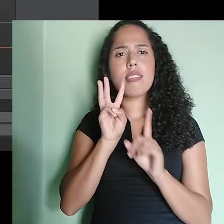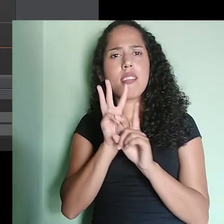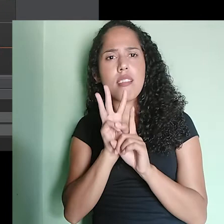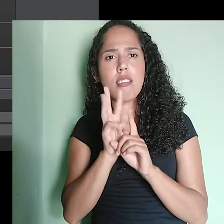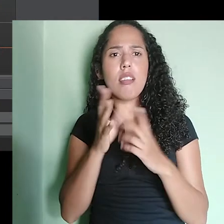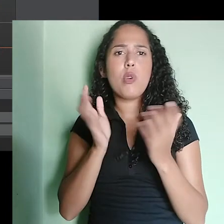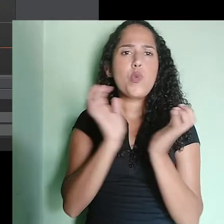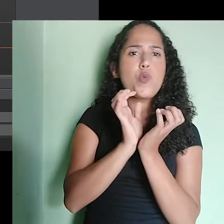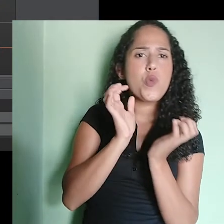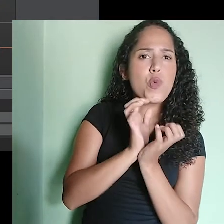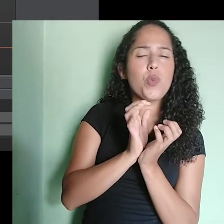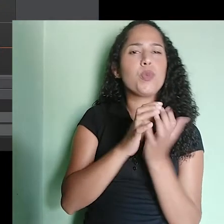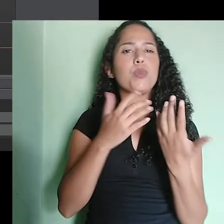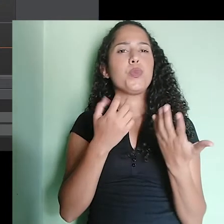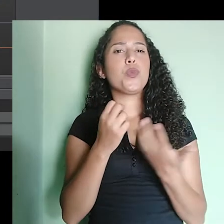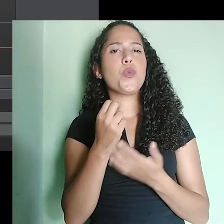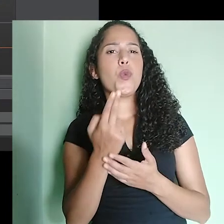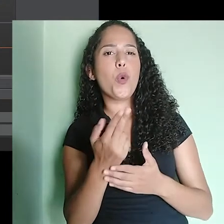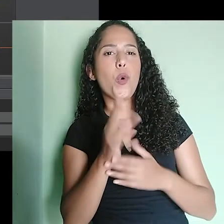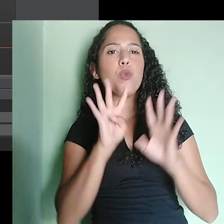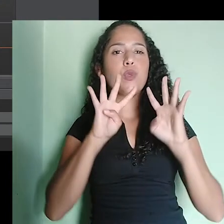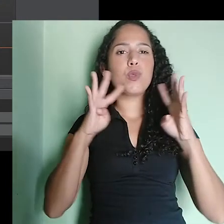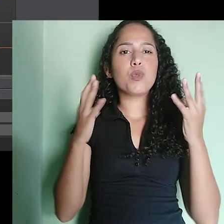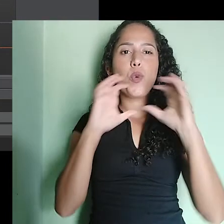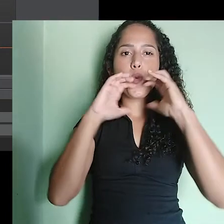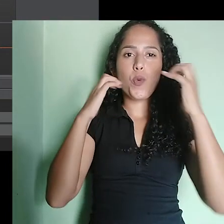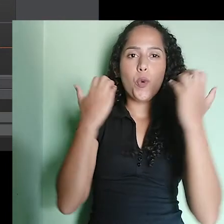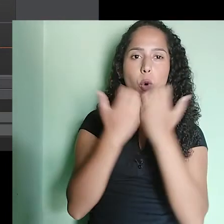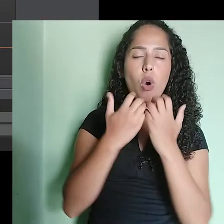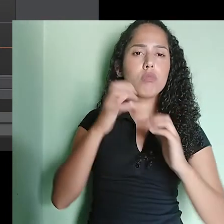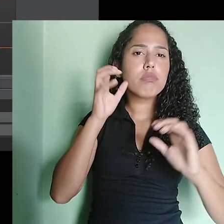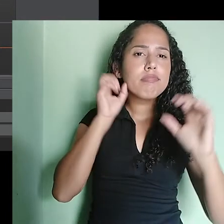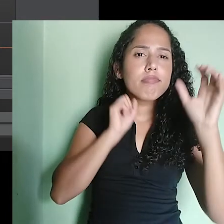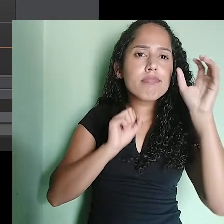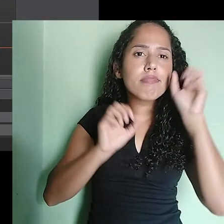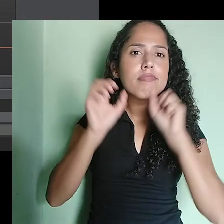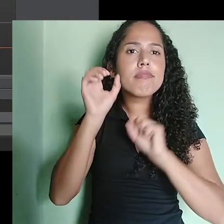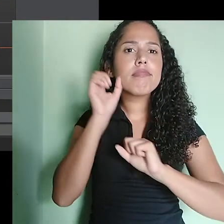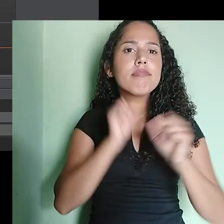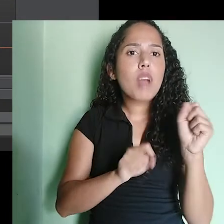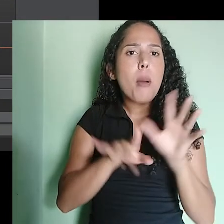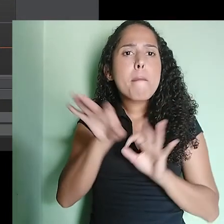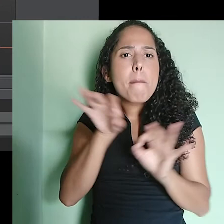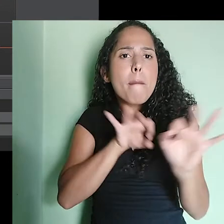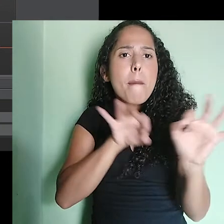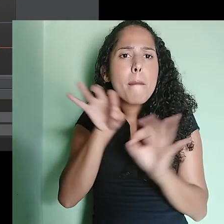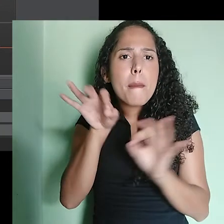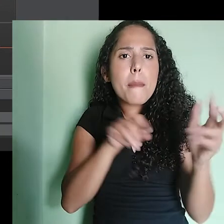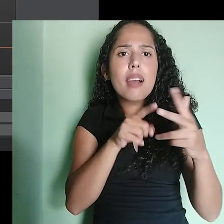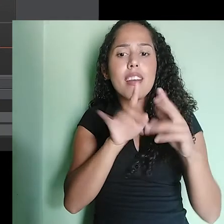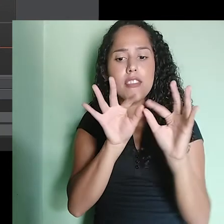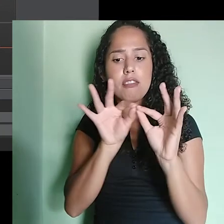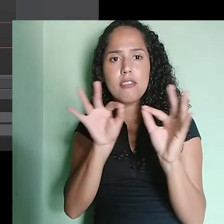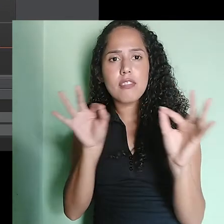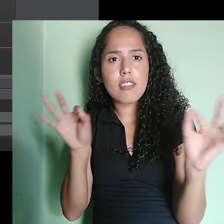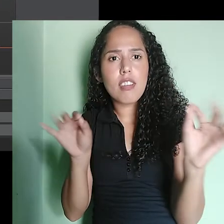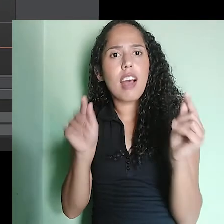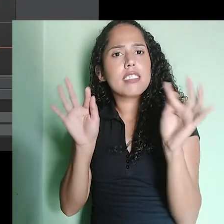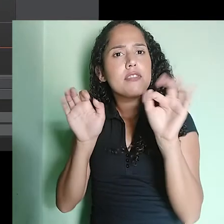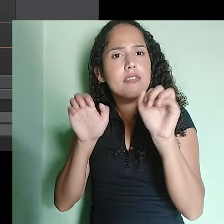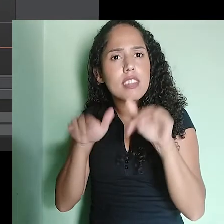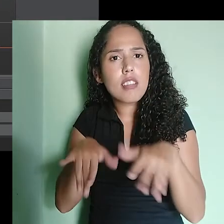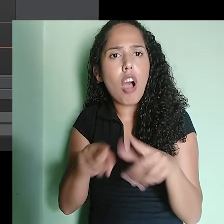trio, o seu grupo ou o seu coro, escuta e vai ajustando os finais da frase para você obter